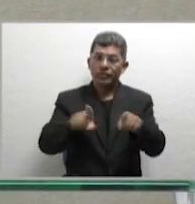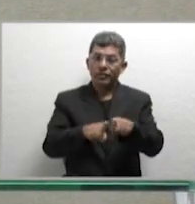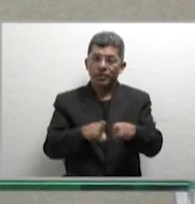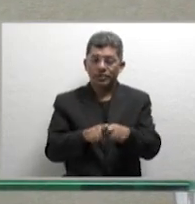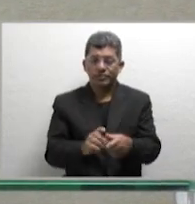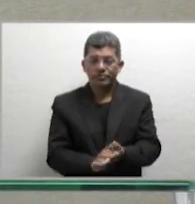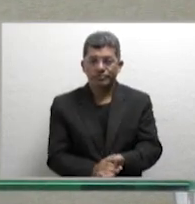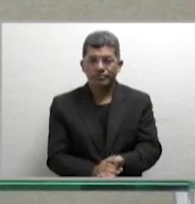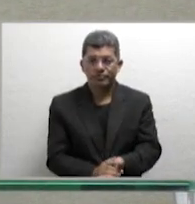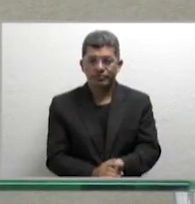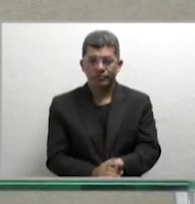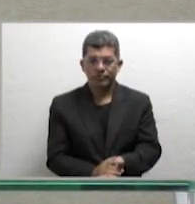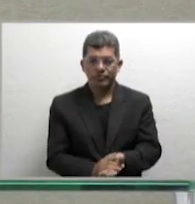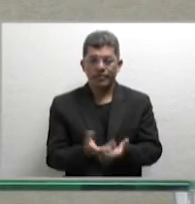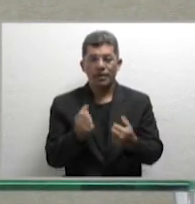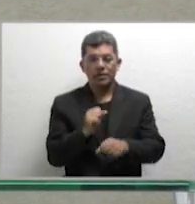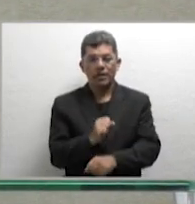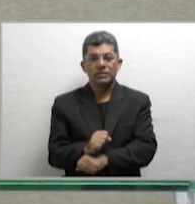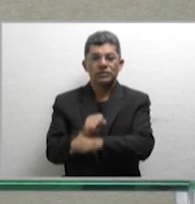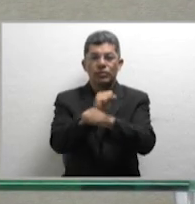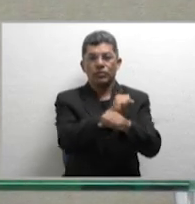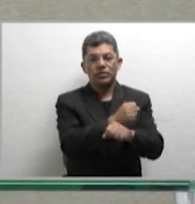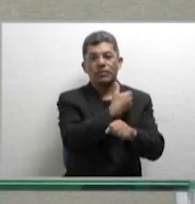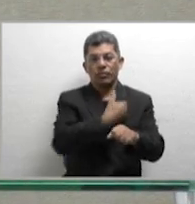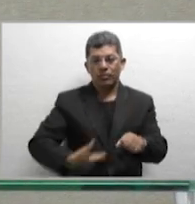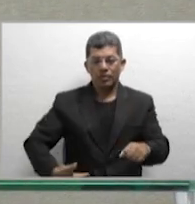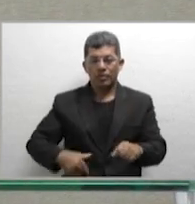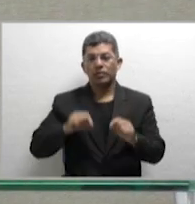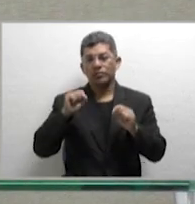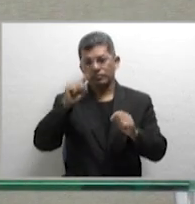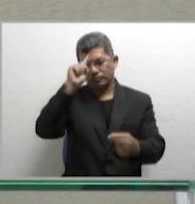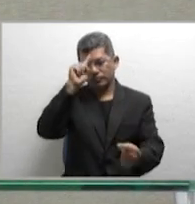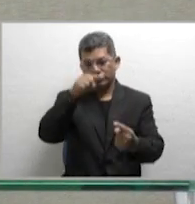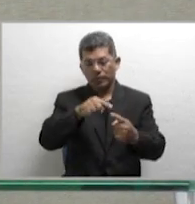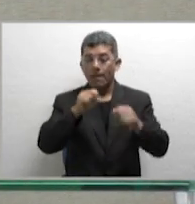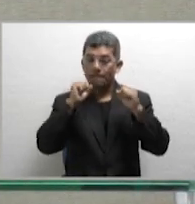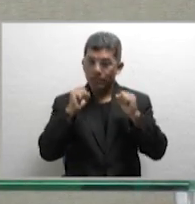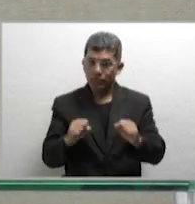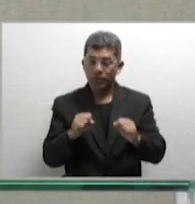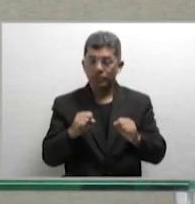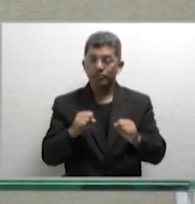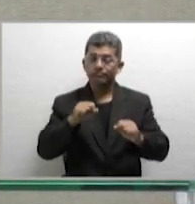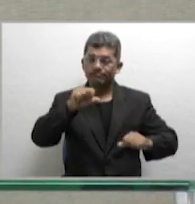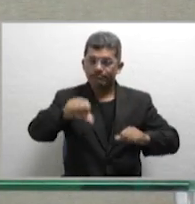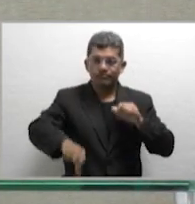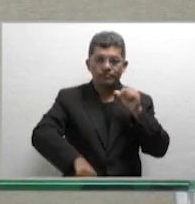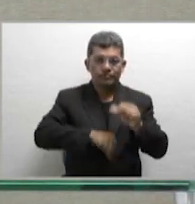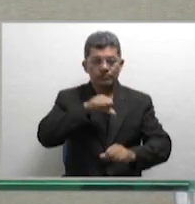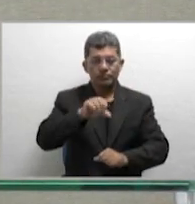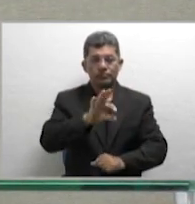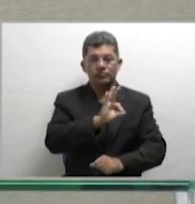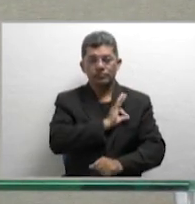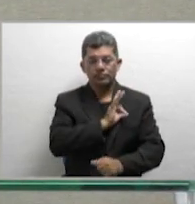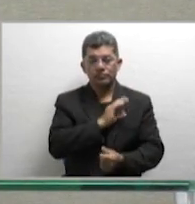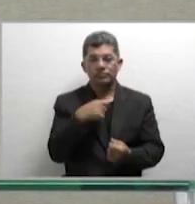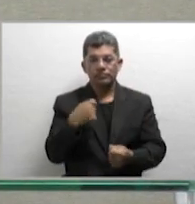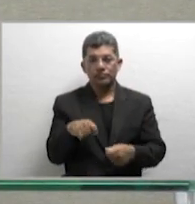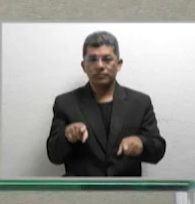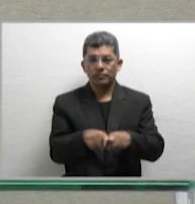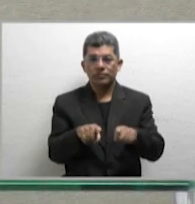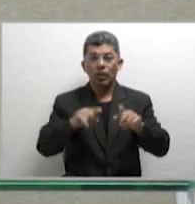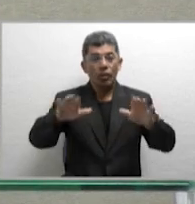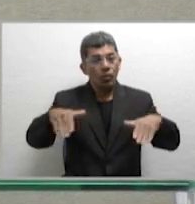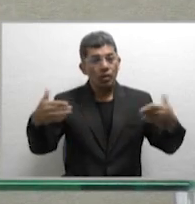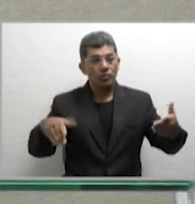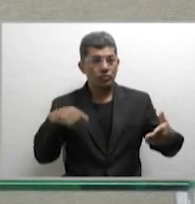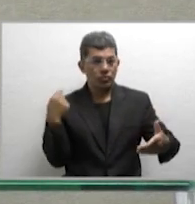questão da segurança pública no sentido de podermos potencializar o policiamento. Quando nós